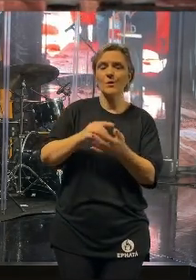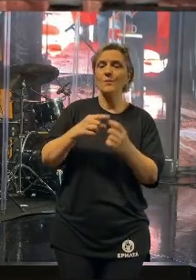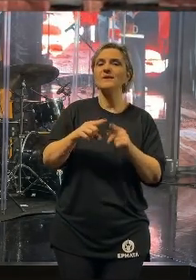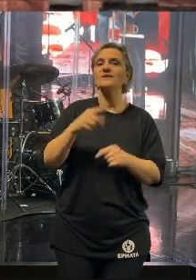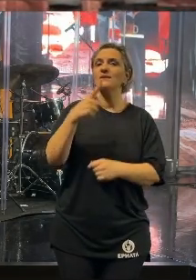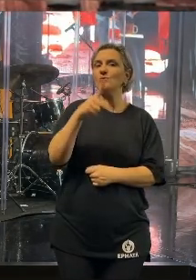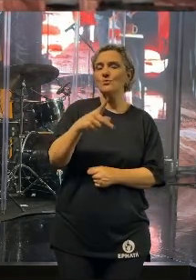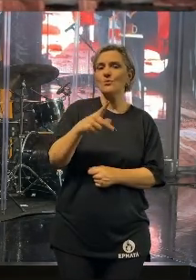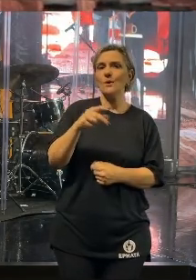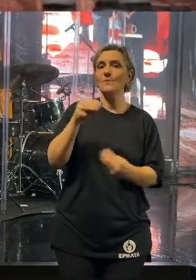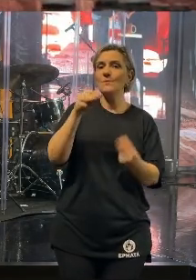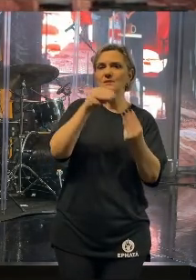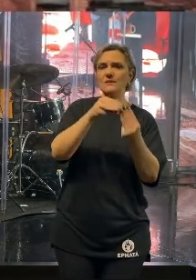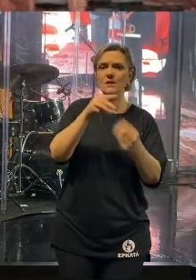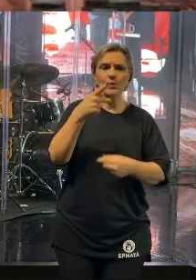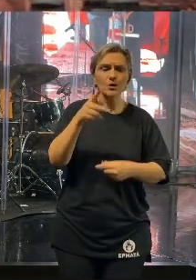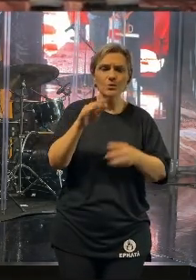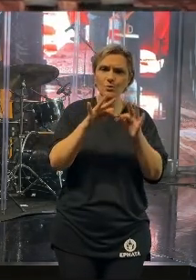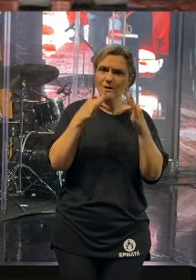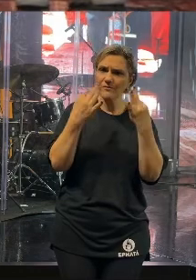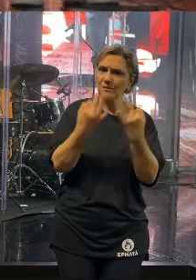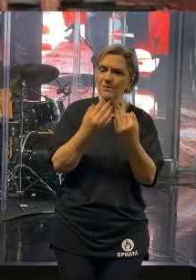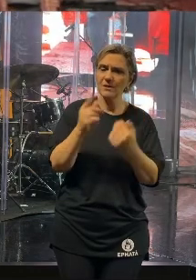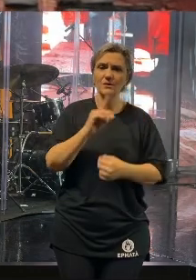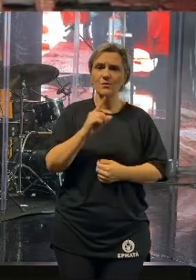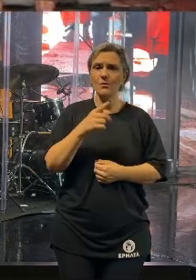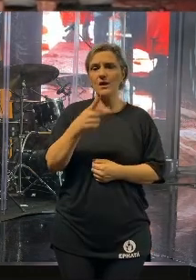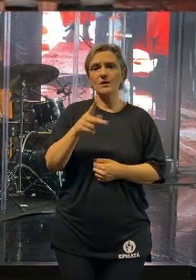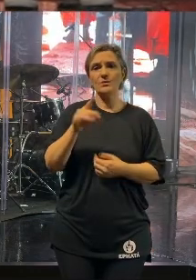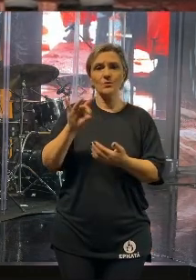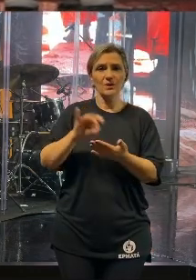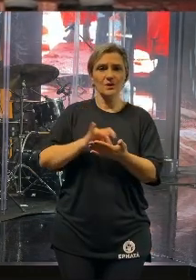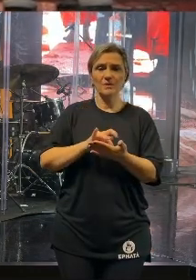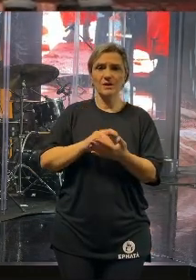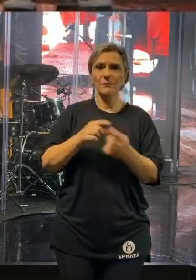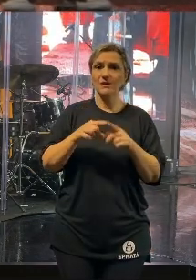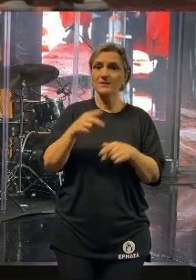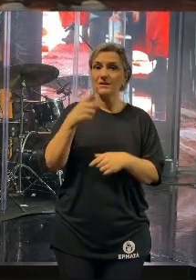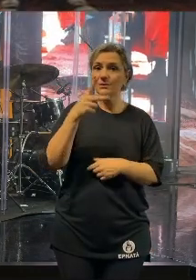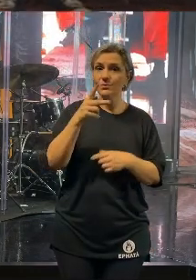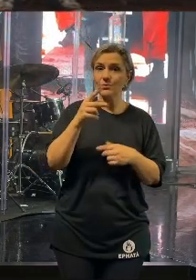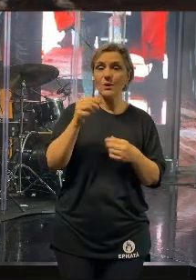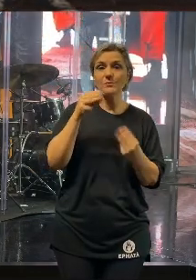missão. A tua família não é a tua inimiga, eles são a tua missão.